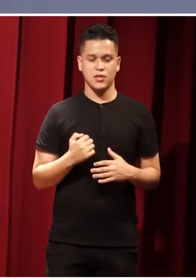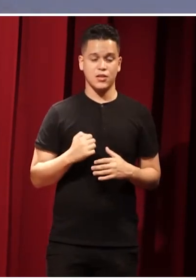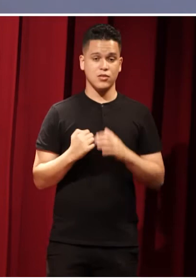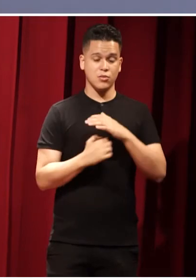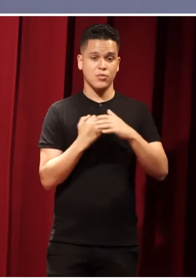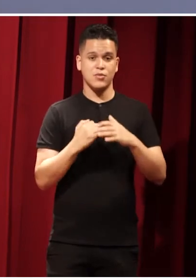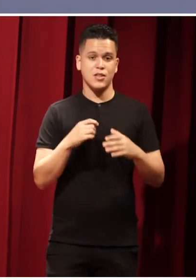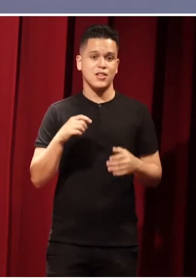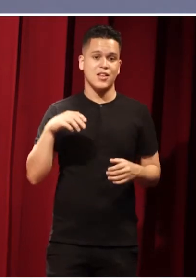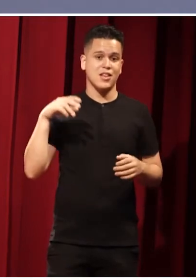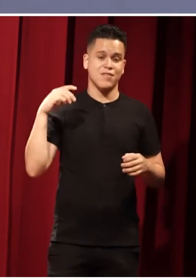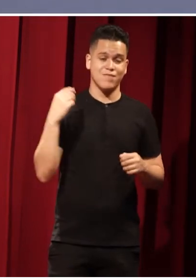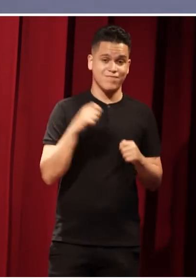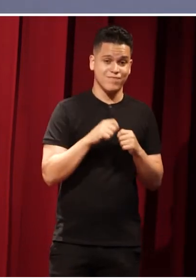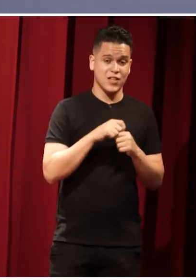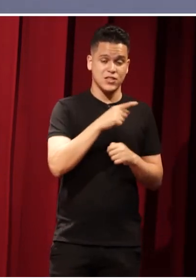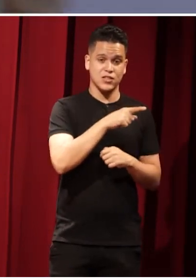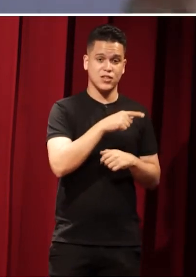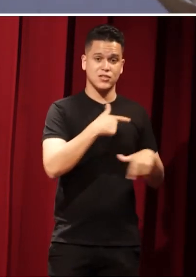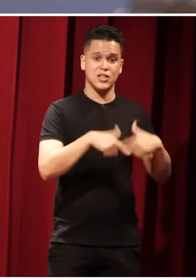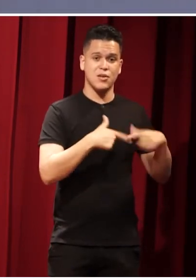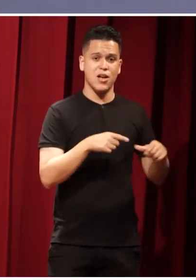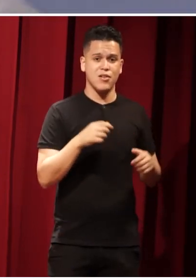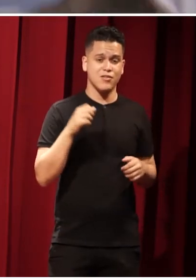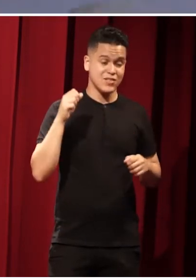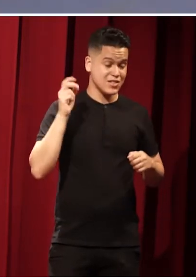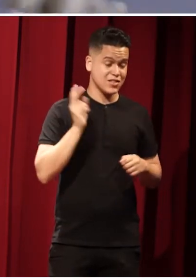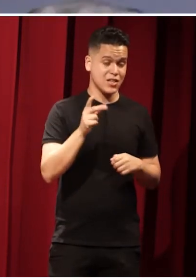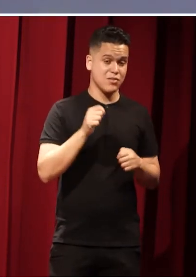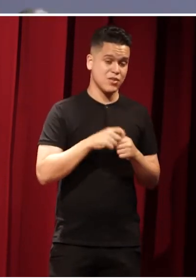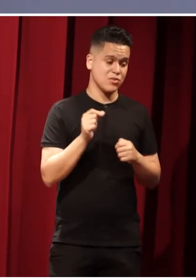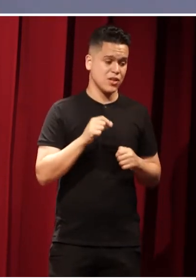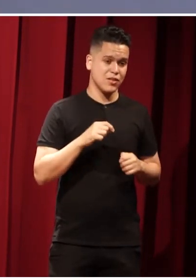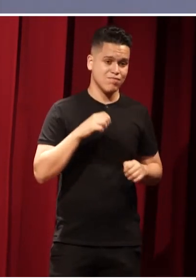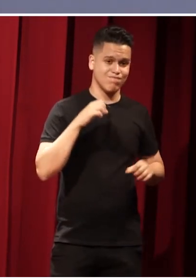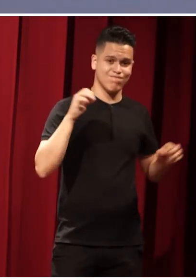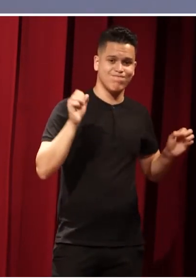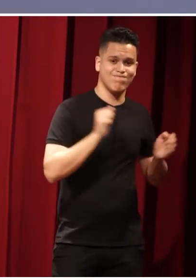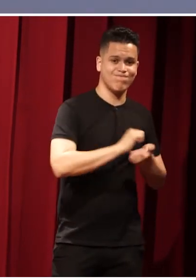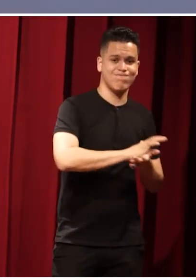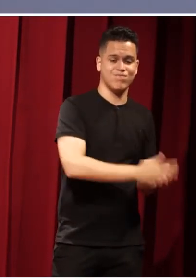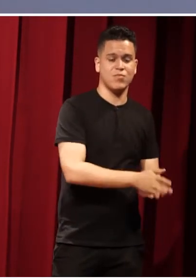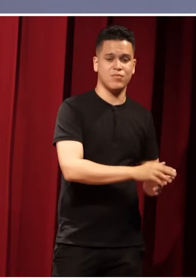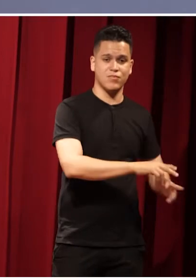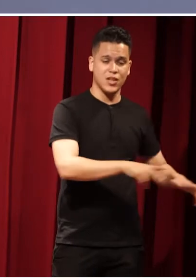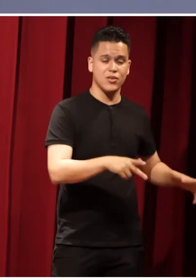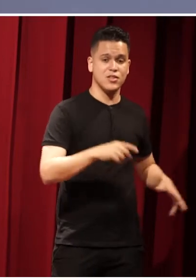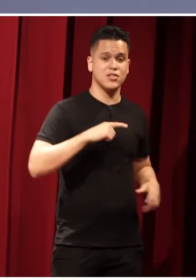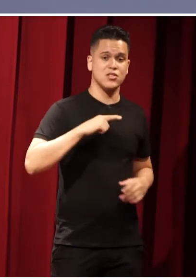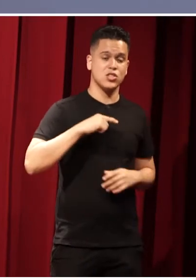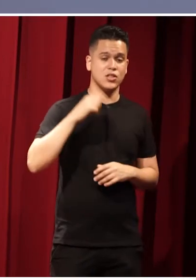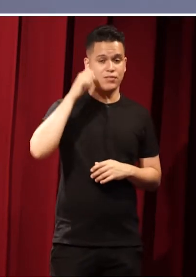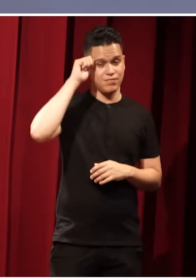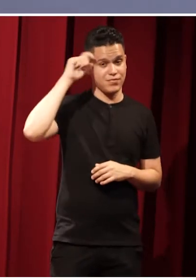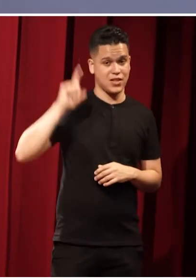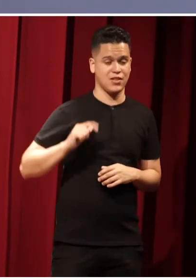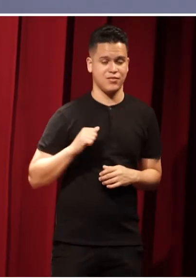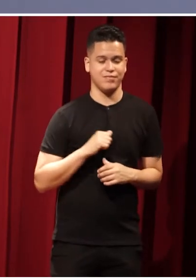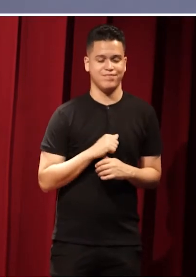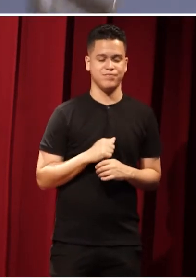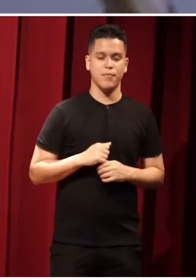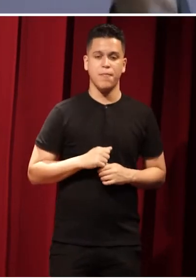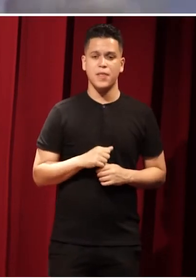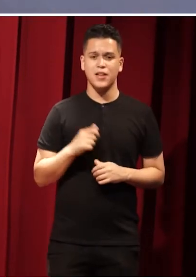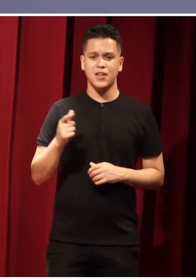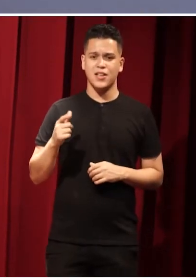essa revolução chinesa e também norte-americana, essa disputa que existe, ela gera por lá. Lá existe uma fragilidade na proteção social e